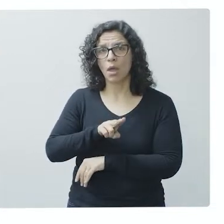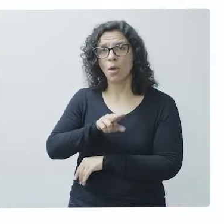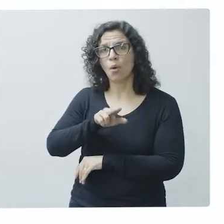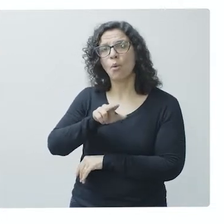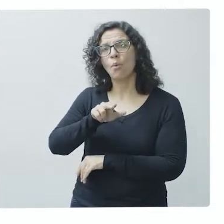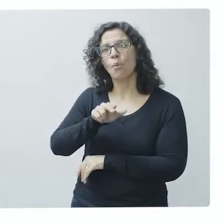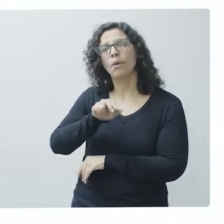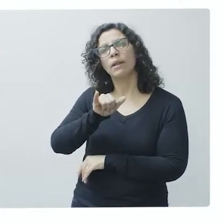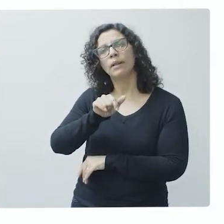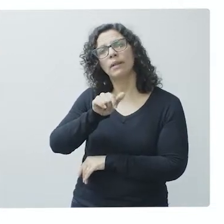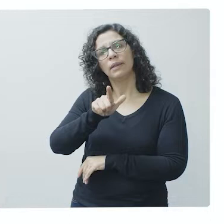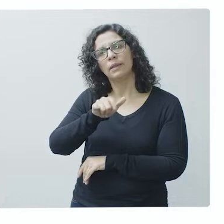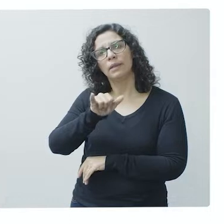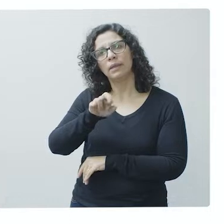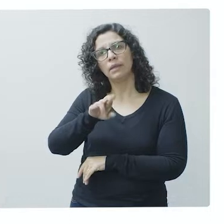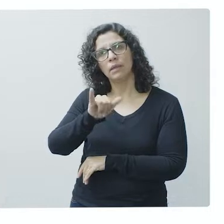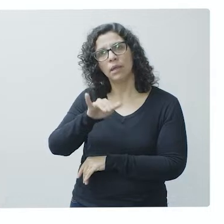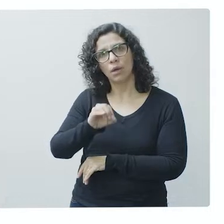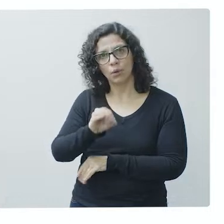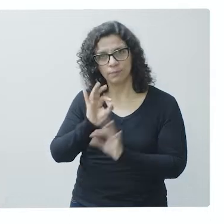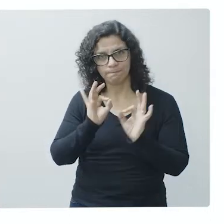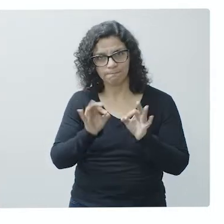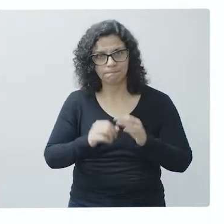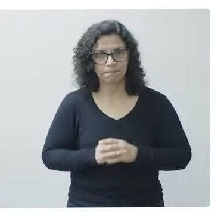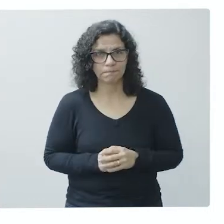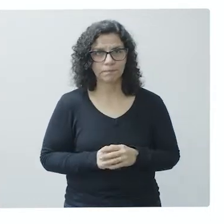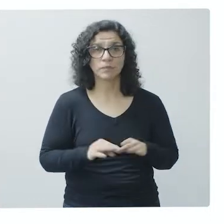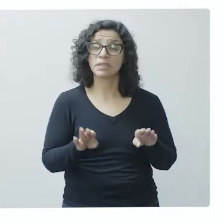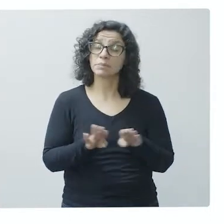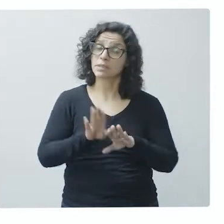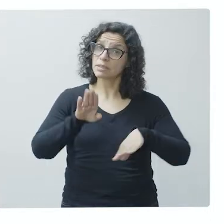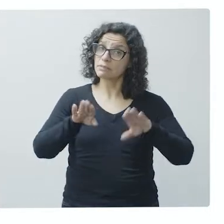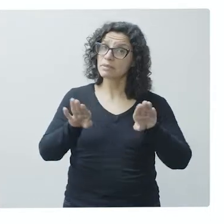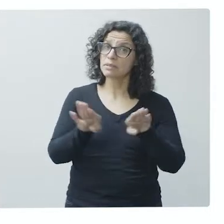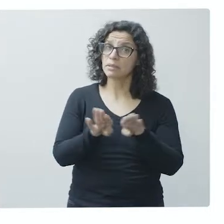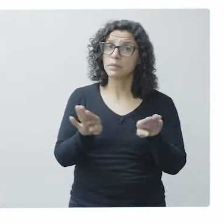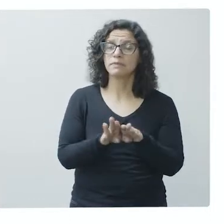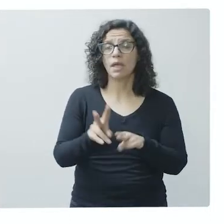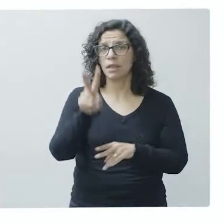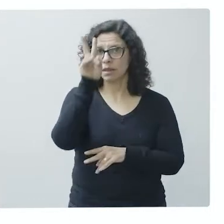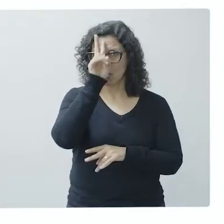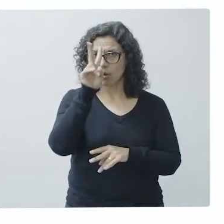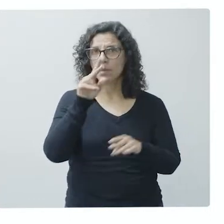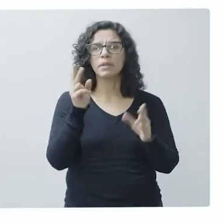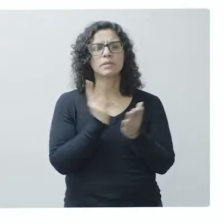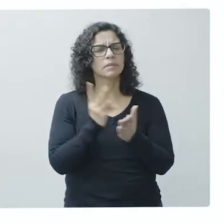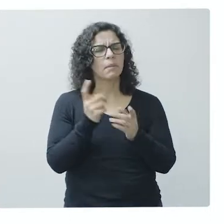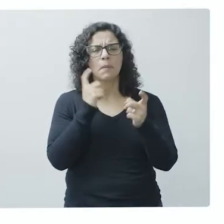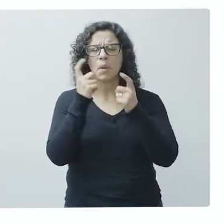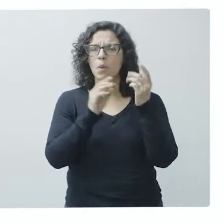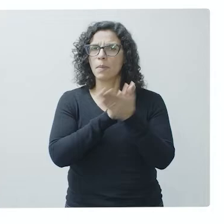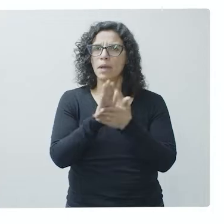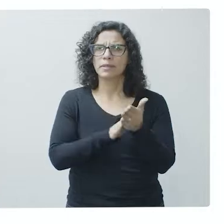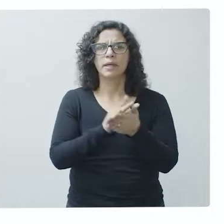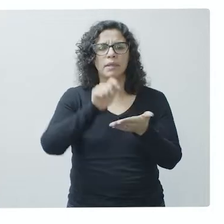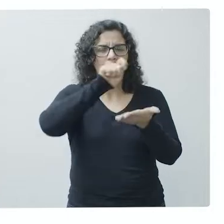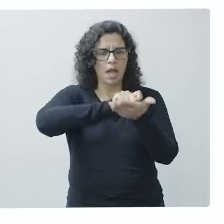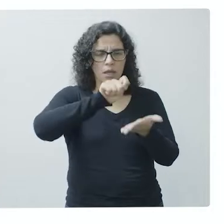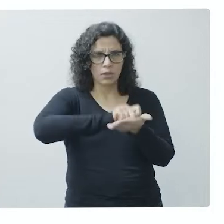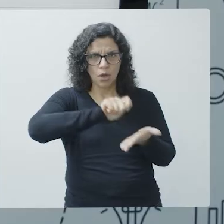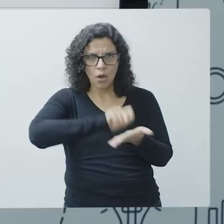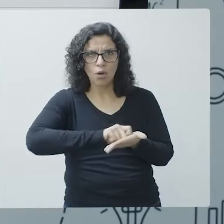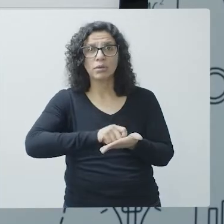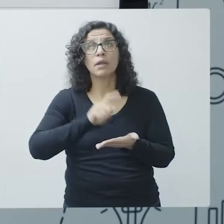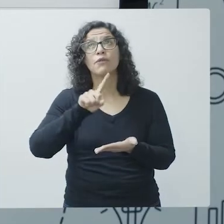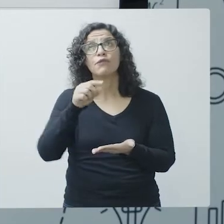eu lírico, ok? Eu lírico. Caso você não tenha se lembrado, não se preocupe, faça a sua